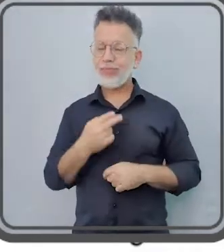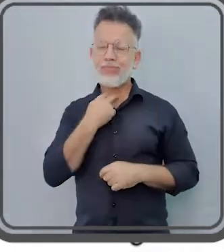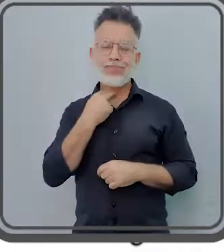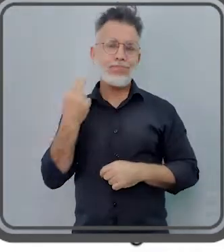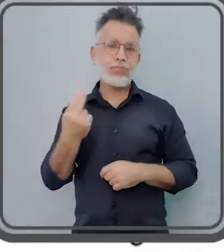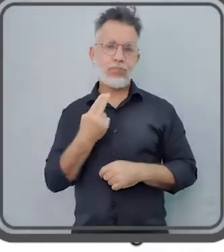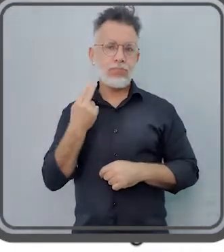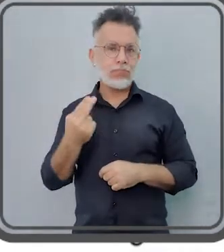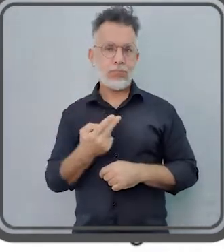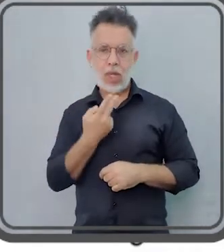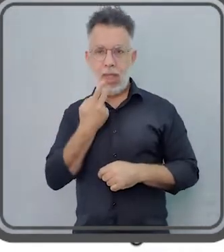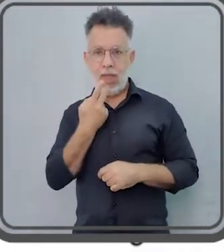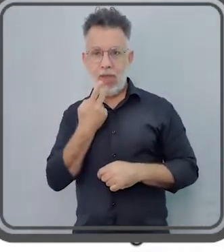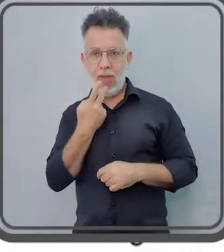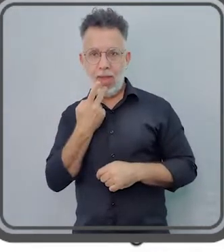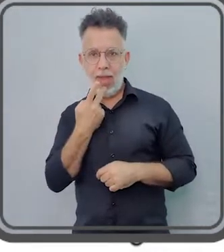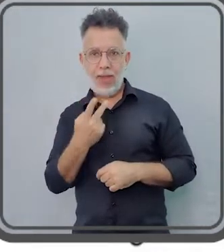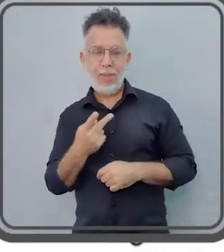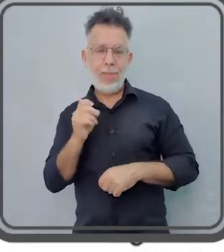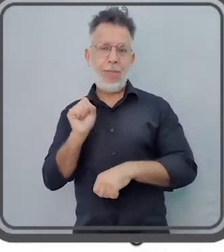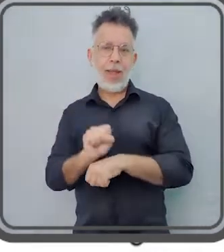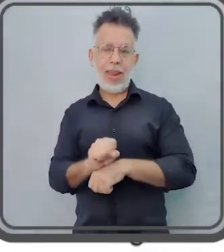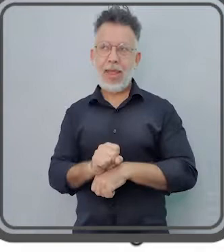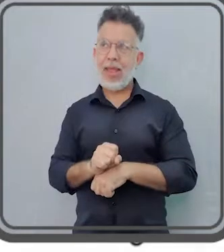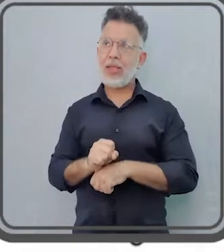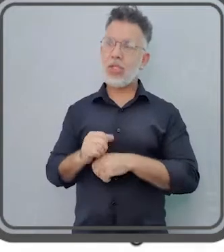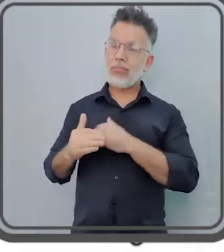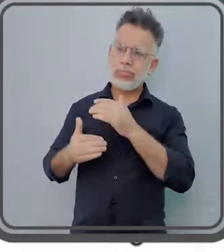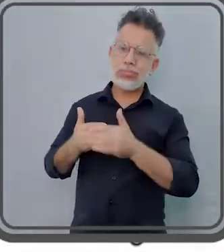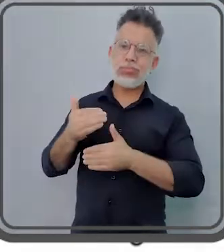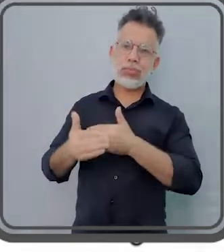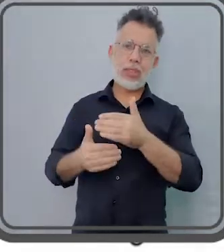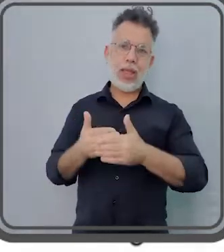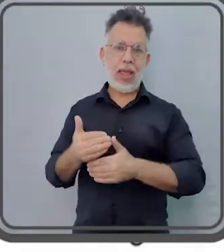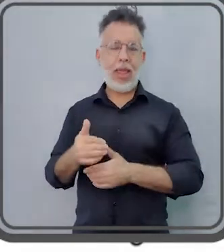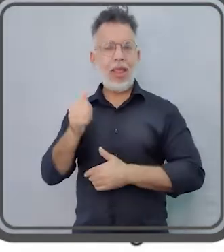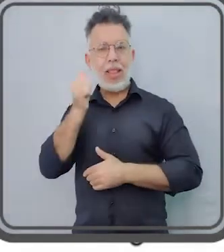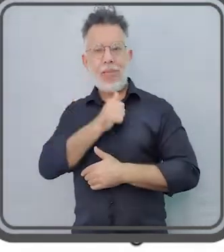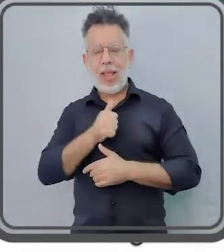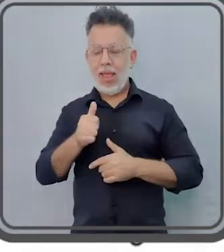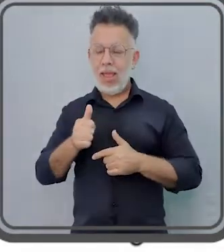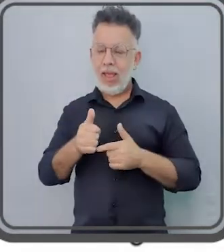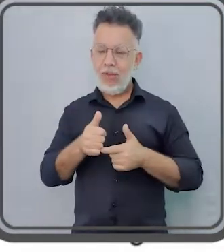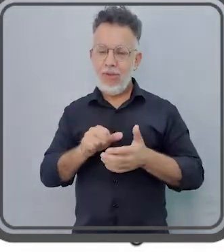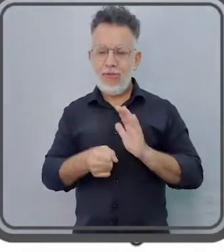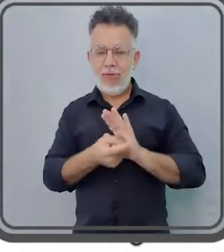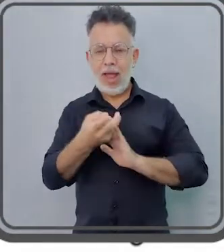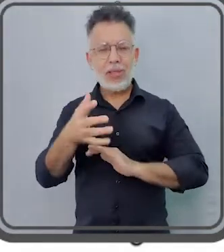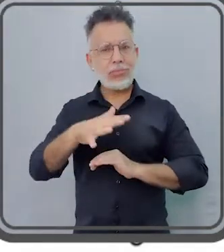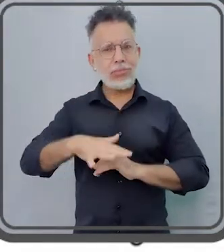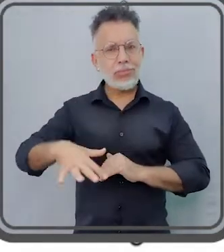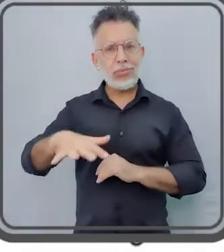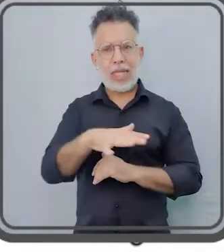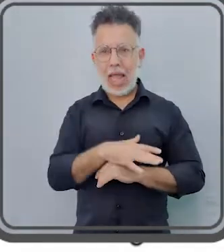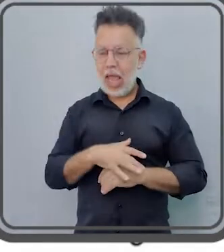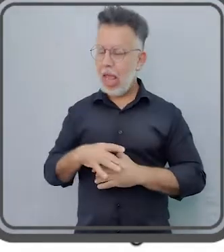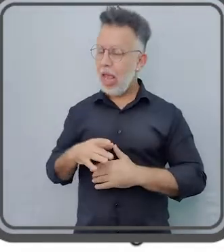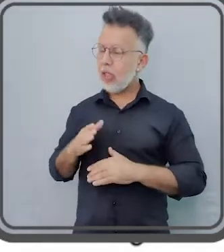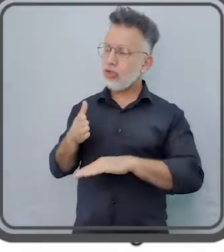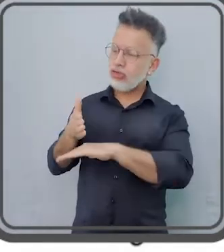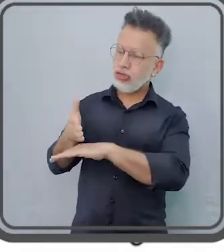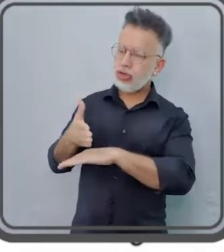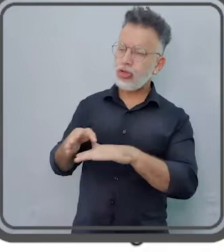gente não pode deixar de falar que isso vem como consequência desse avanço das mulheres em vários espaços. A gente já chegou em vários espaços, na